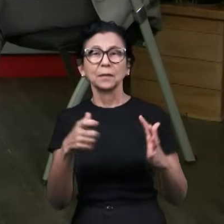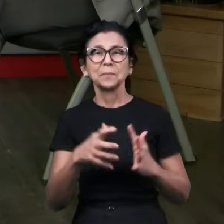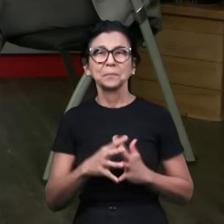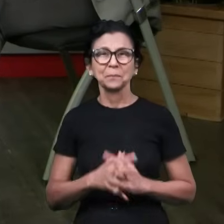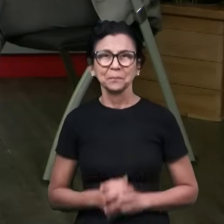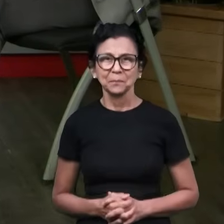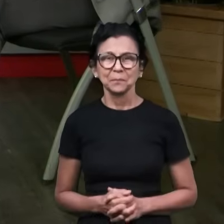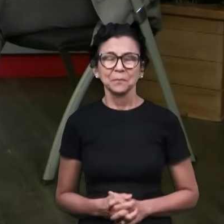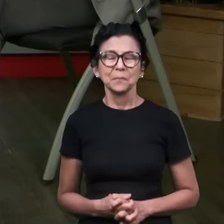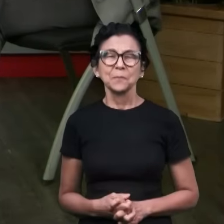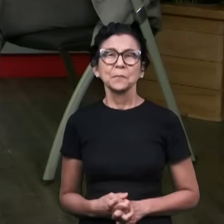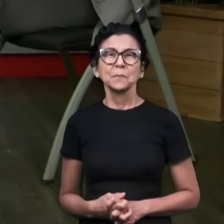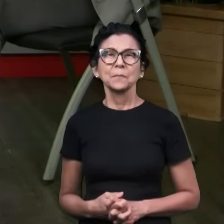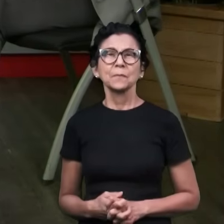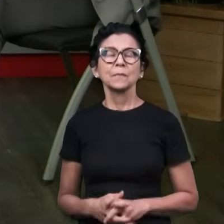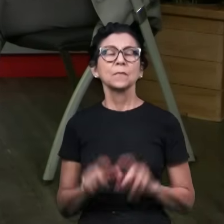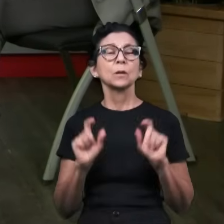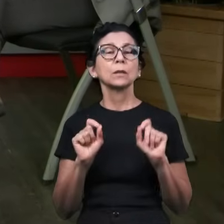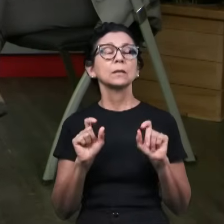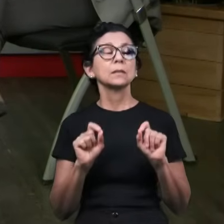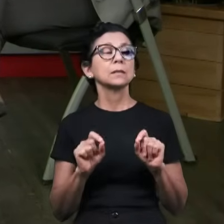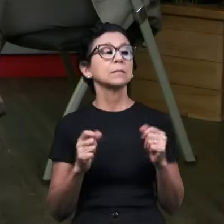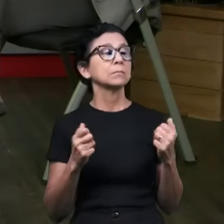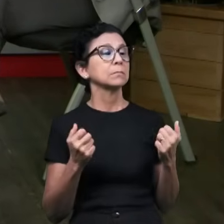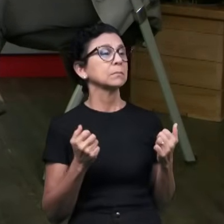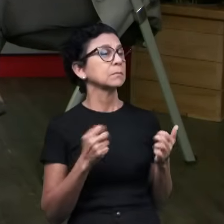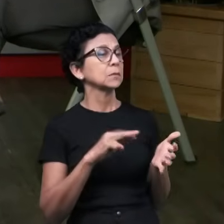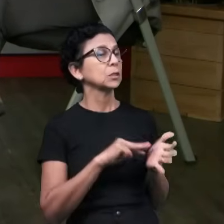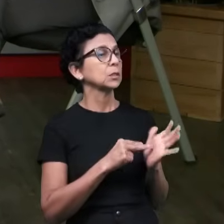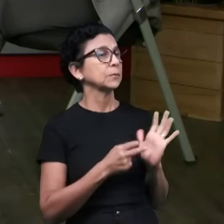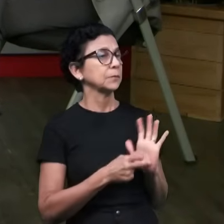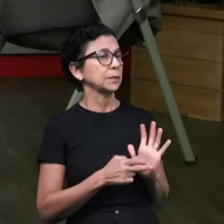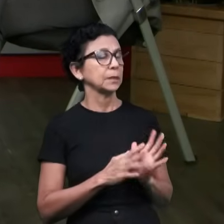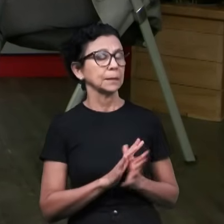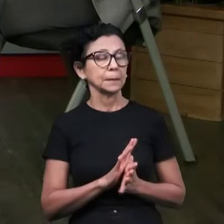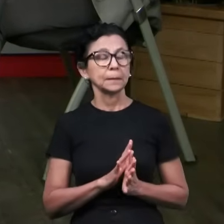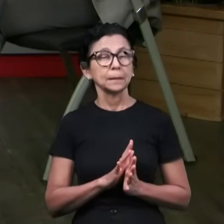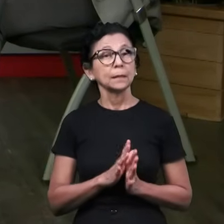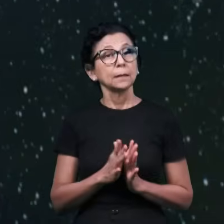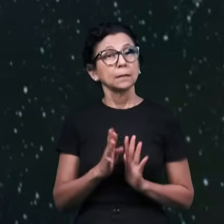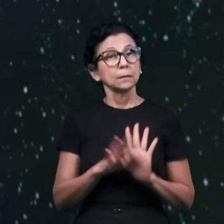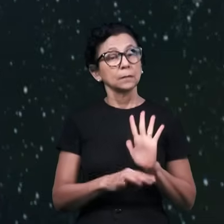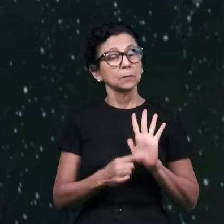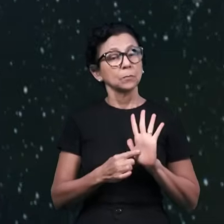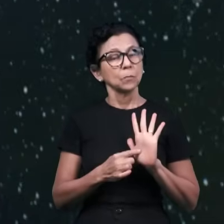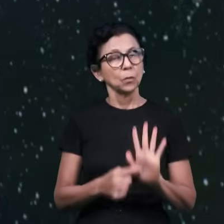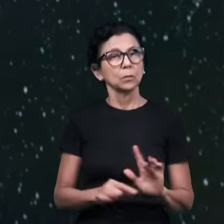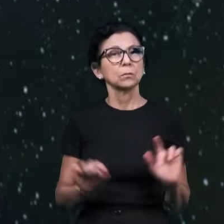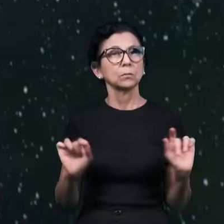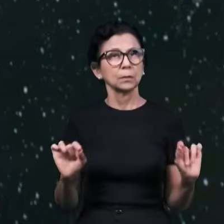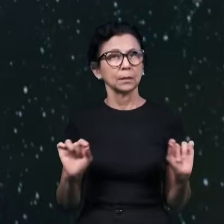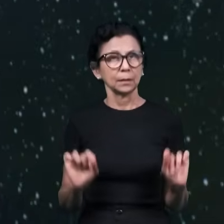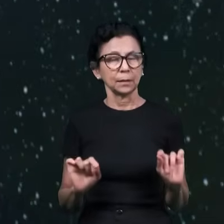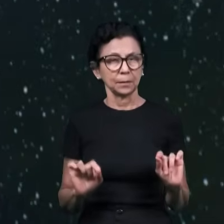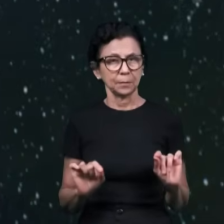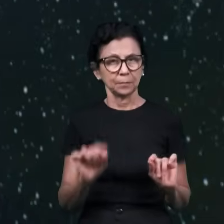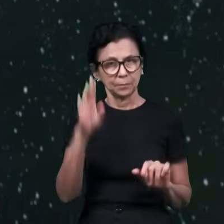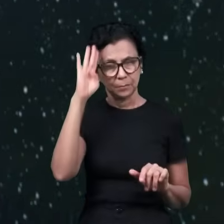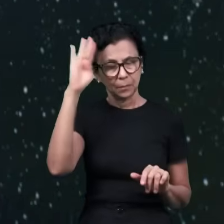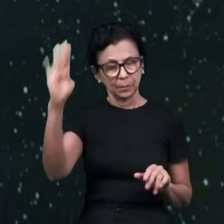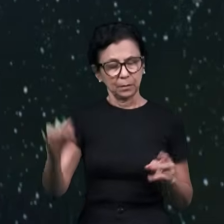aprender com essa palavra? Essa palavra nos fala muito Primeiramente, eu vou destacar aqui 2